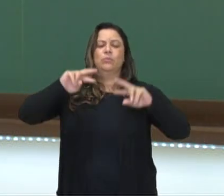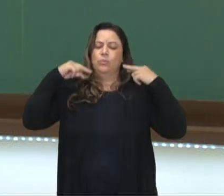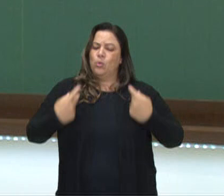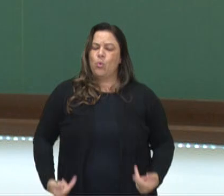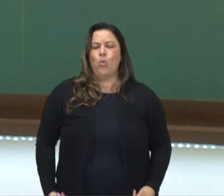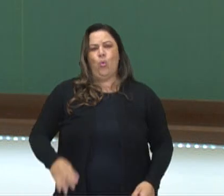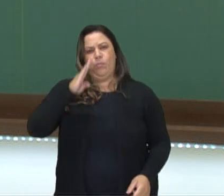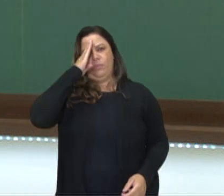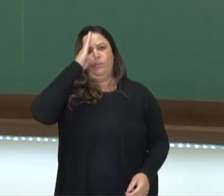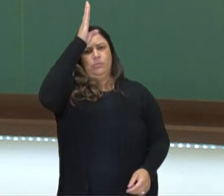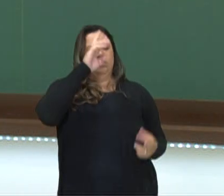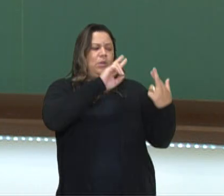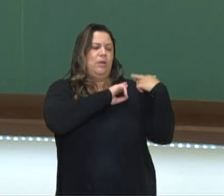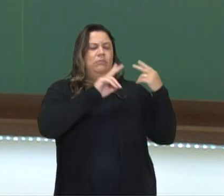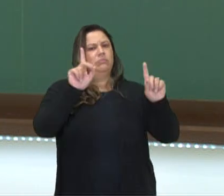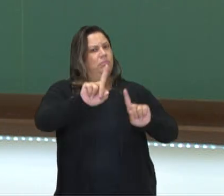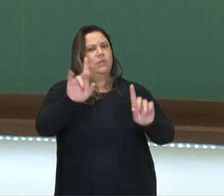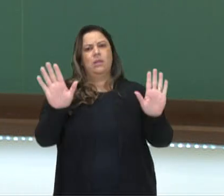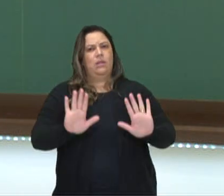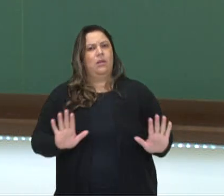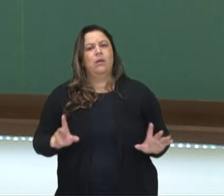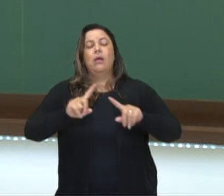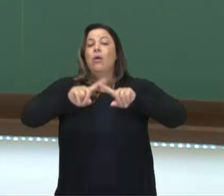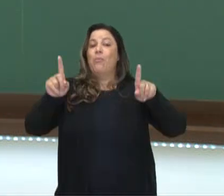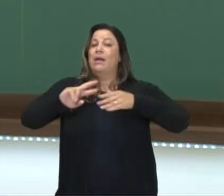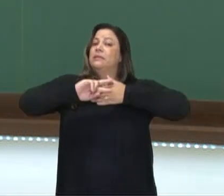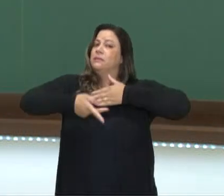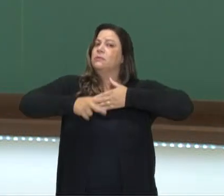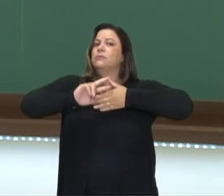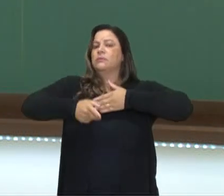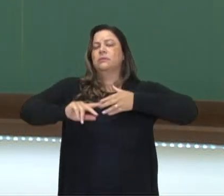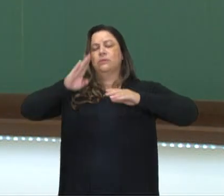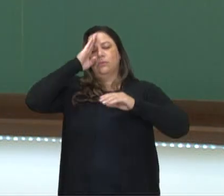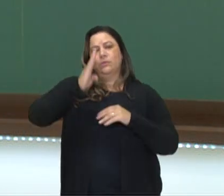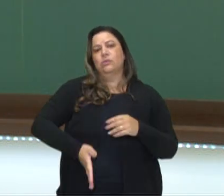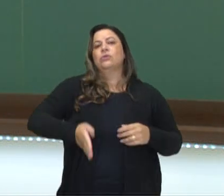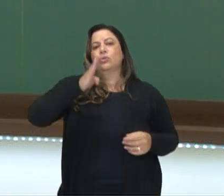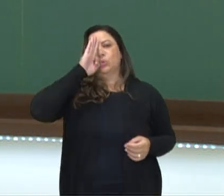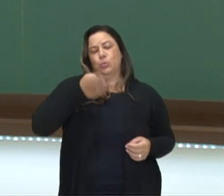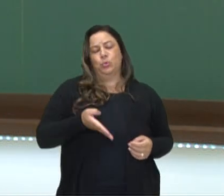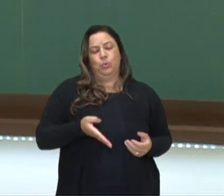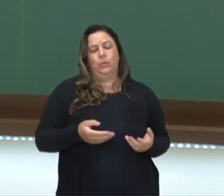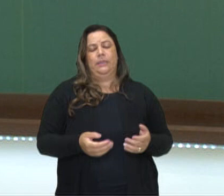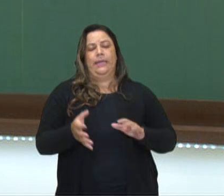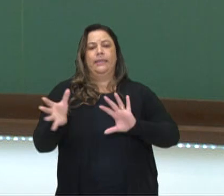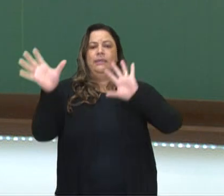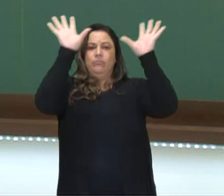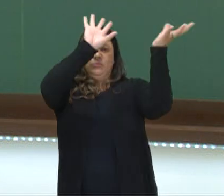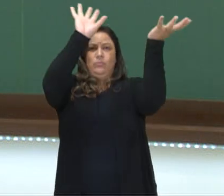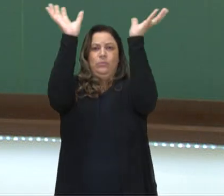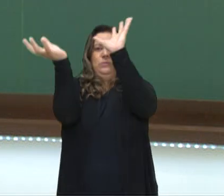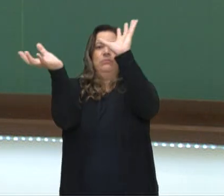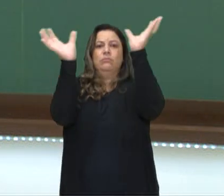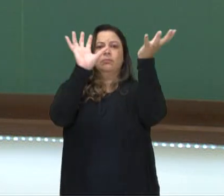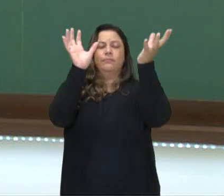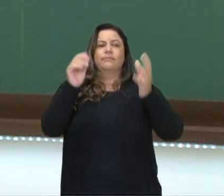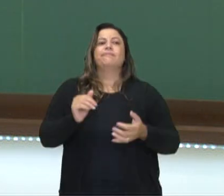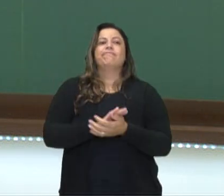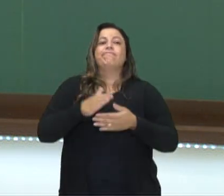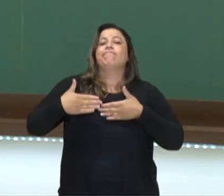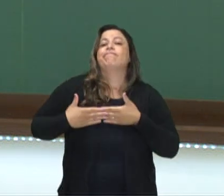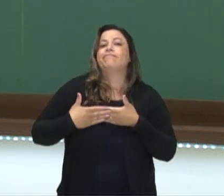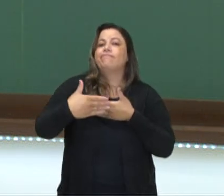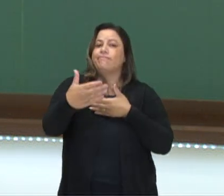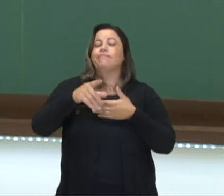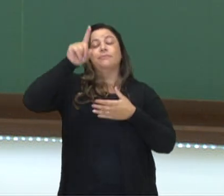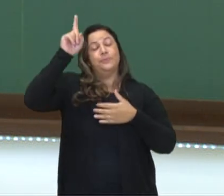é o principal responsável, mas que as suas ações influenciam diretamente nas condições do clima. E a partir